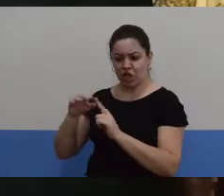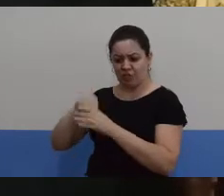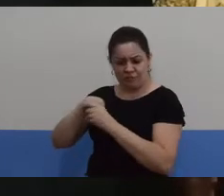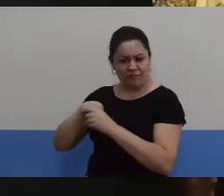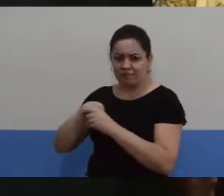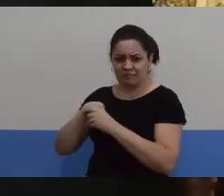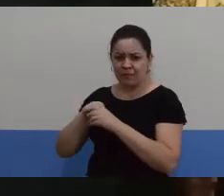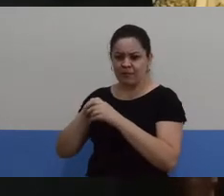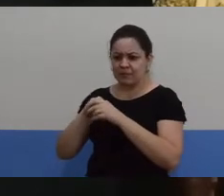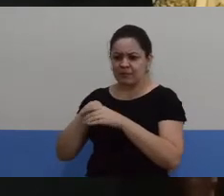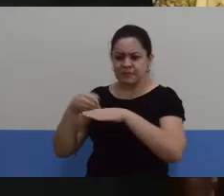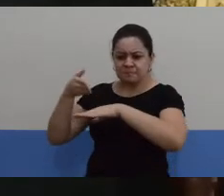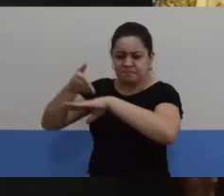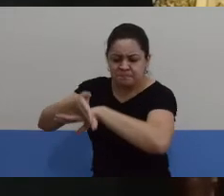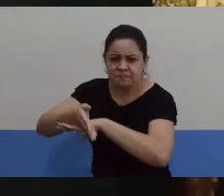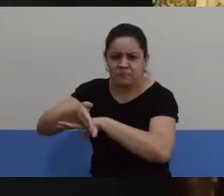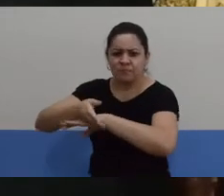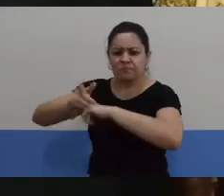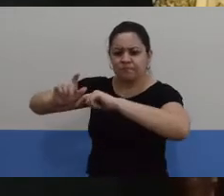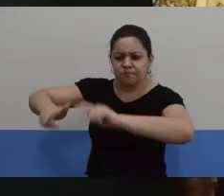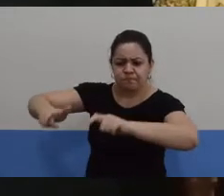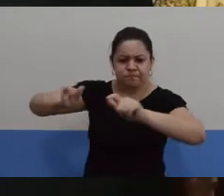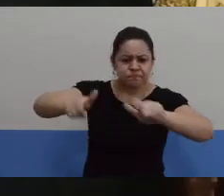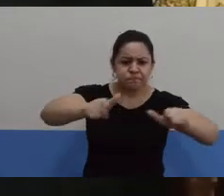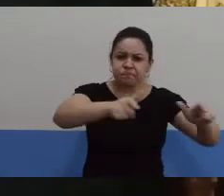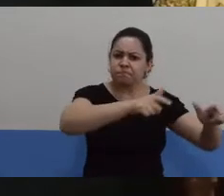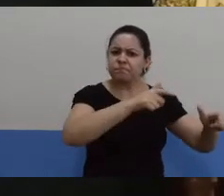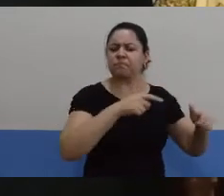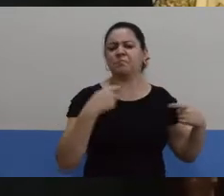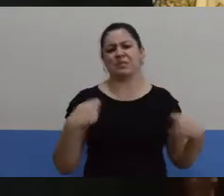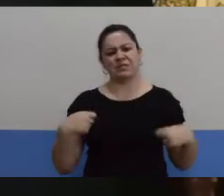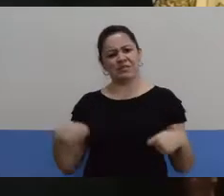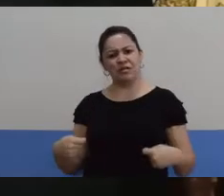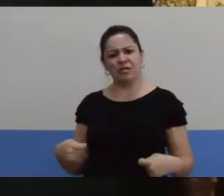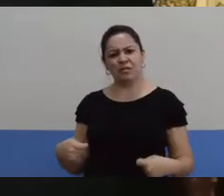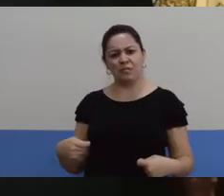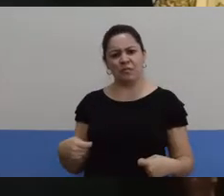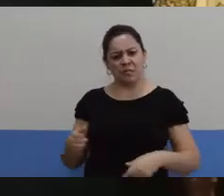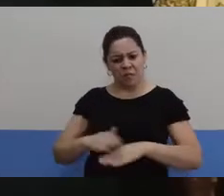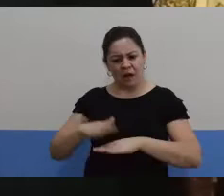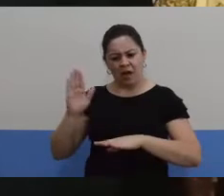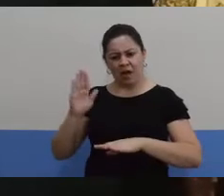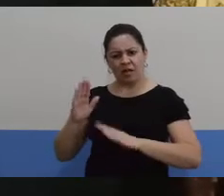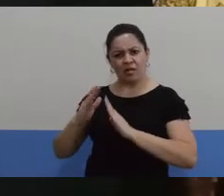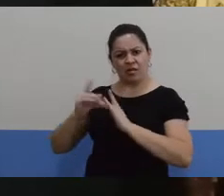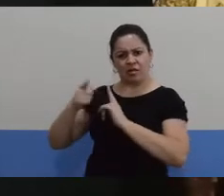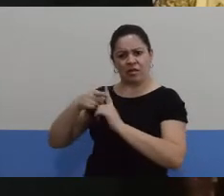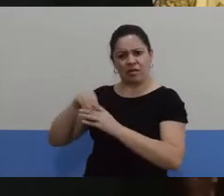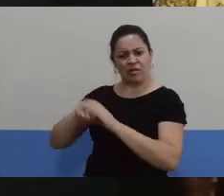paredes do templo, da igreja, da paróquia. Nós precisamos ir além. Esta é a